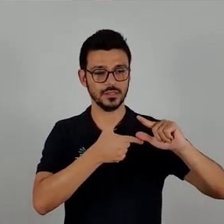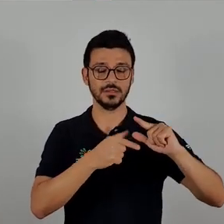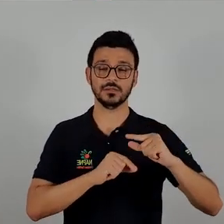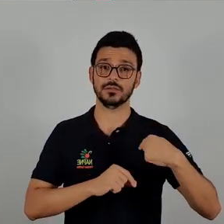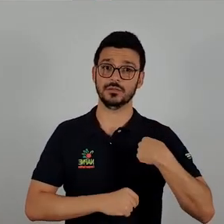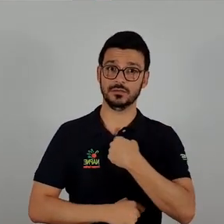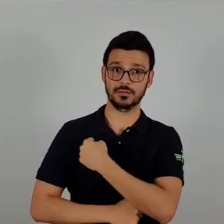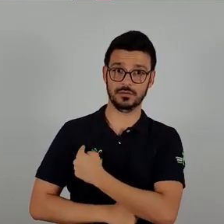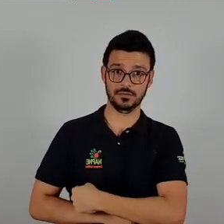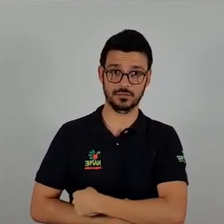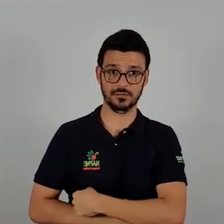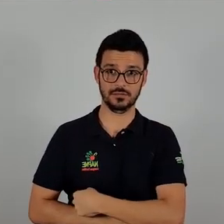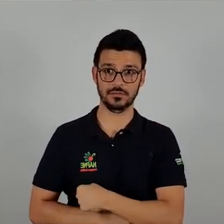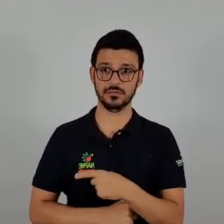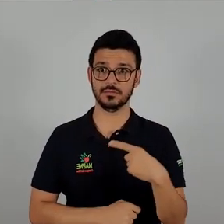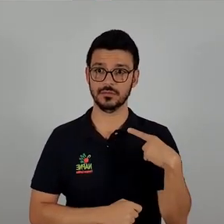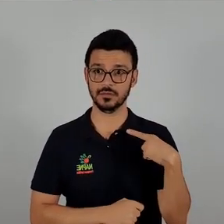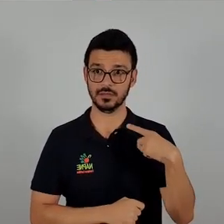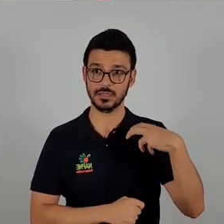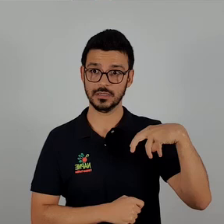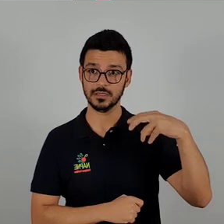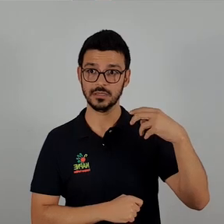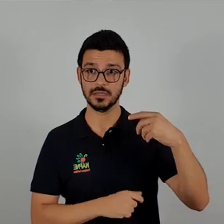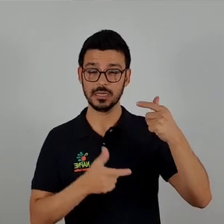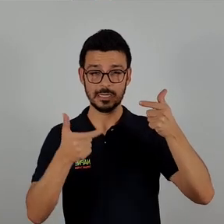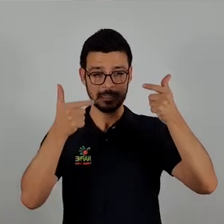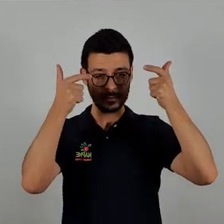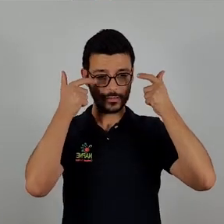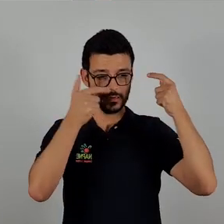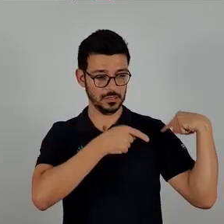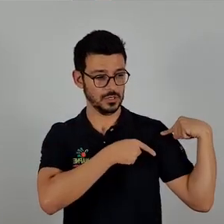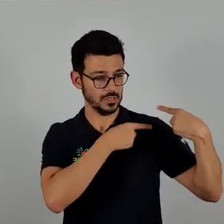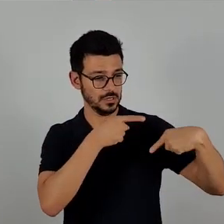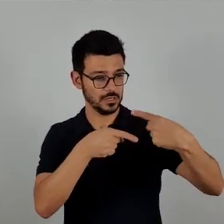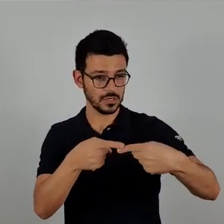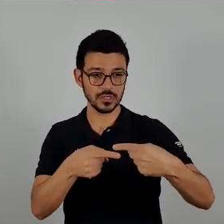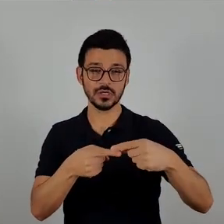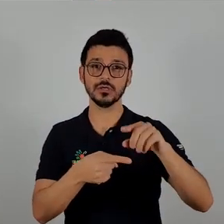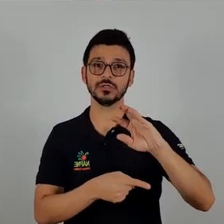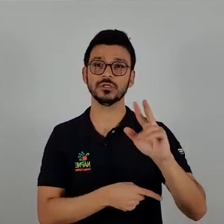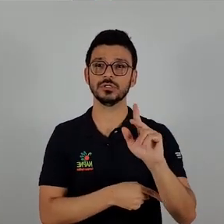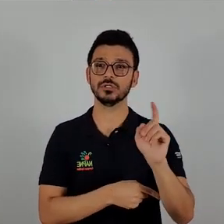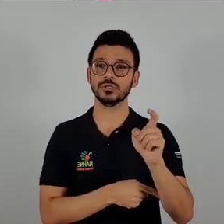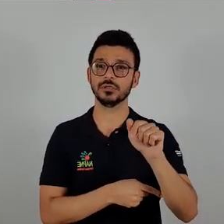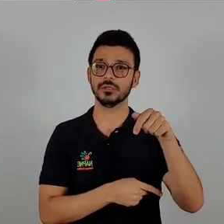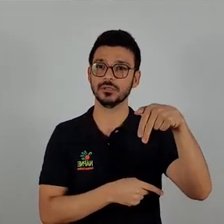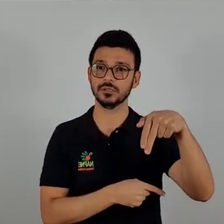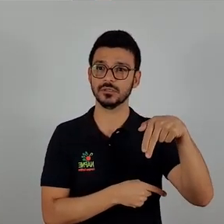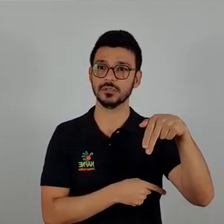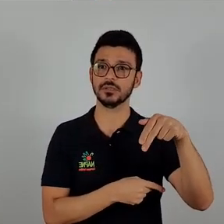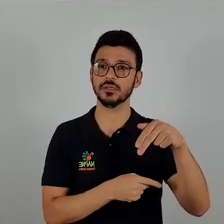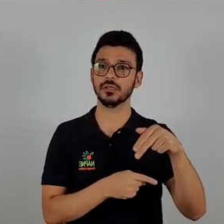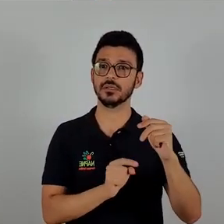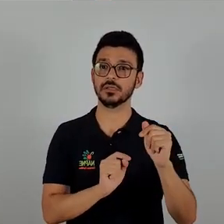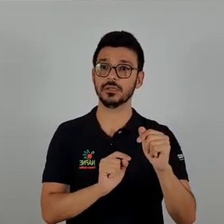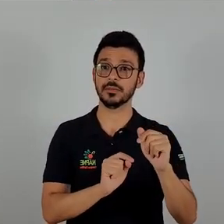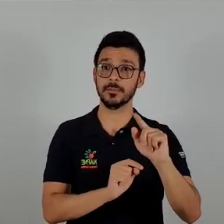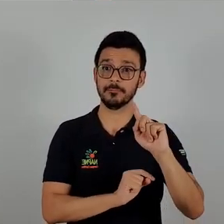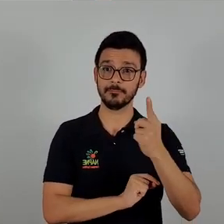Ok? Cresceu e popularizou-se em 250 antes de Cristo, ainda por Shang Xing, onde ele